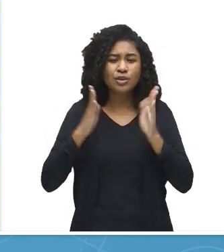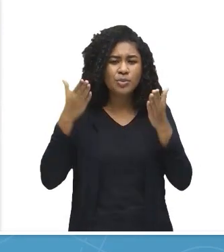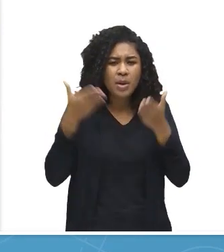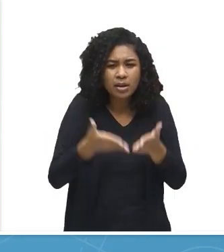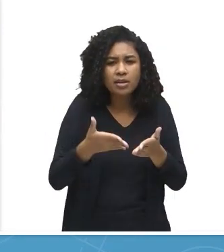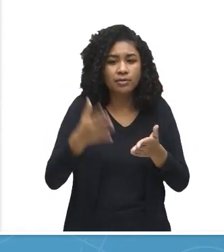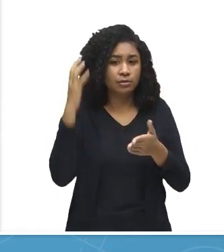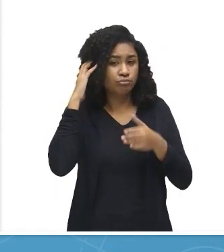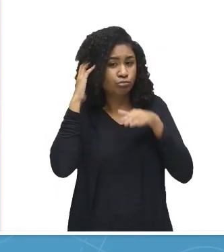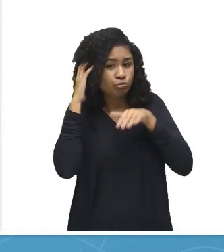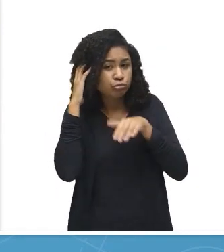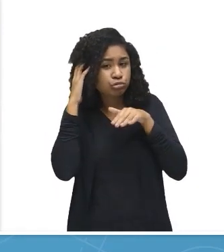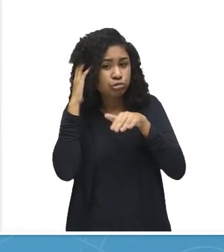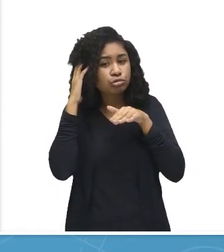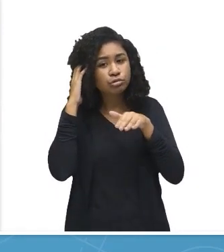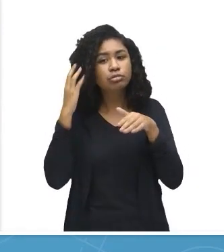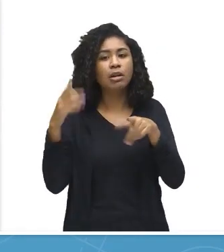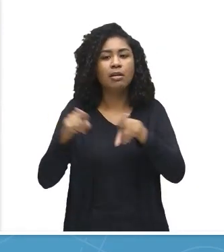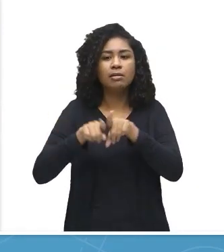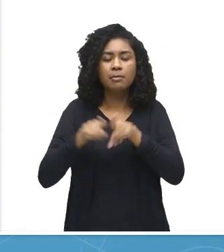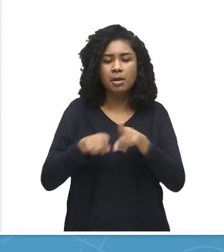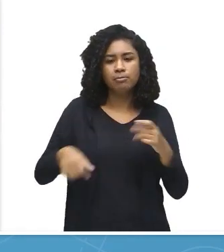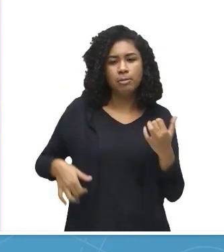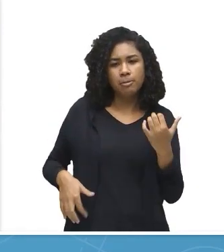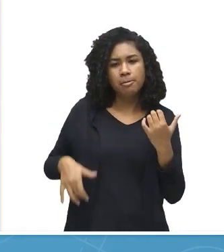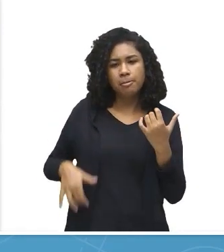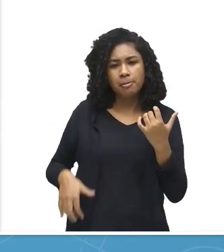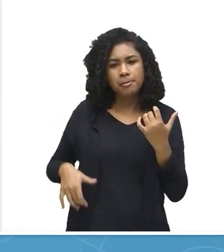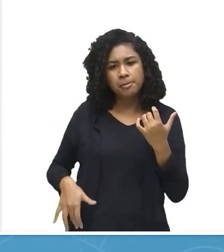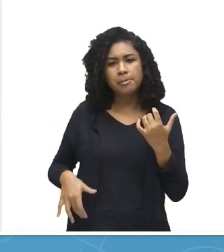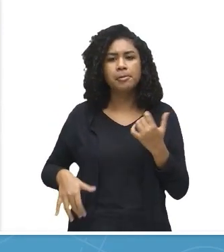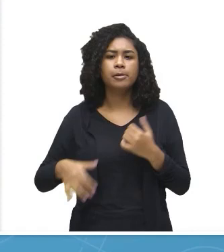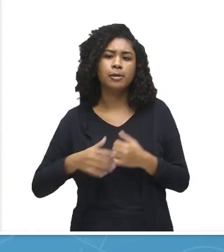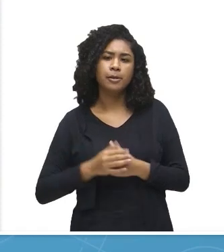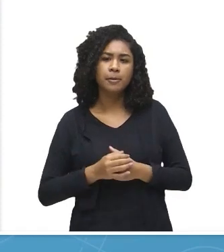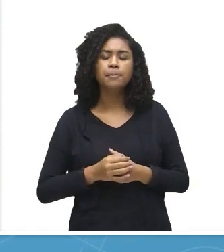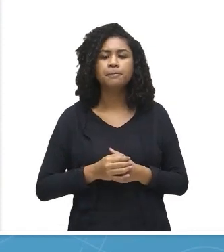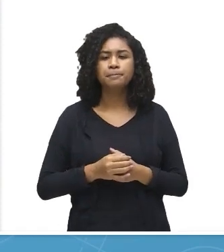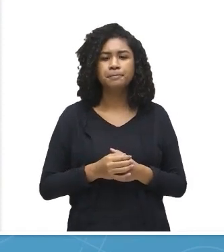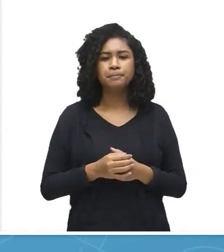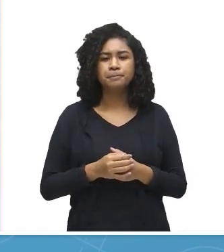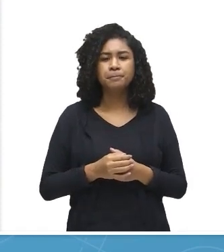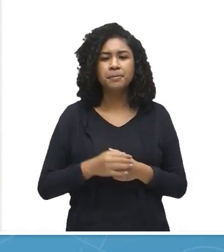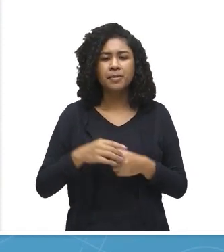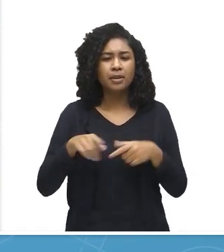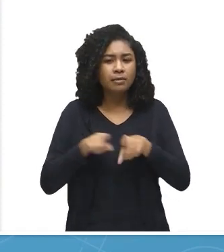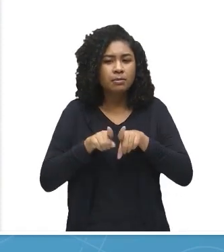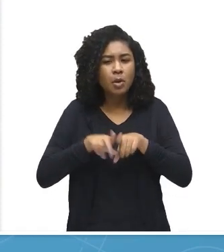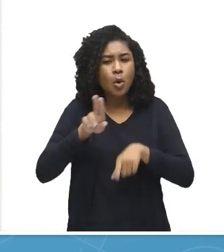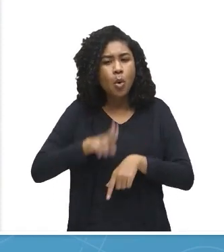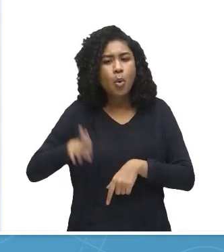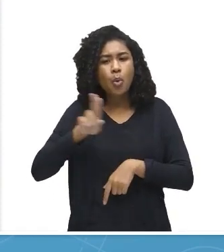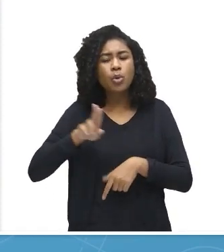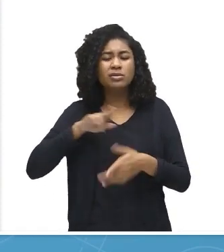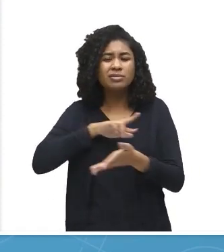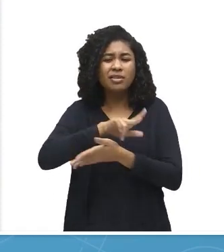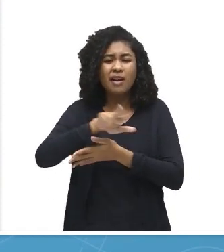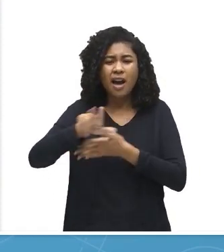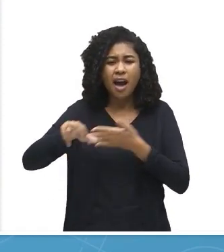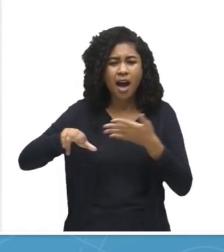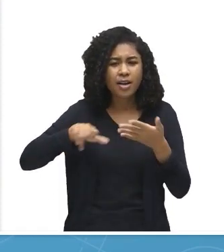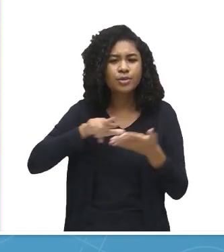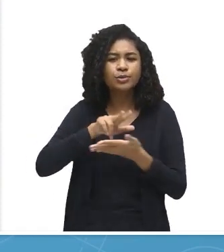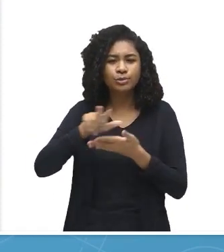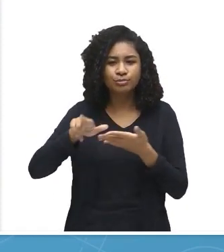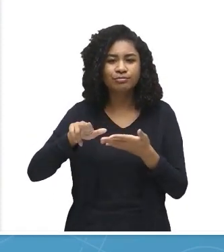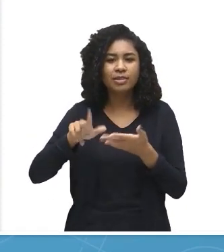som eletrônico, né? Da guitarra elétrica, por exemplo, do baixo elétrico. Então, essa utilização dos sons eletrônicos,